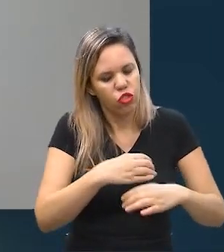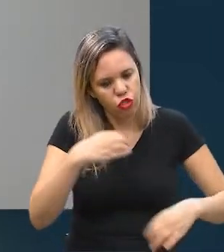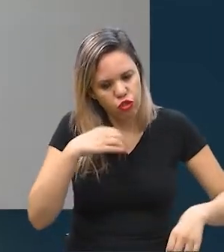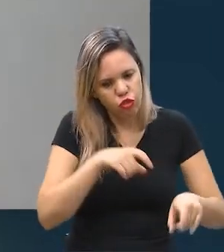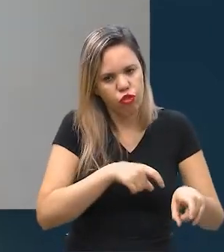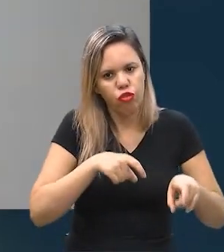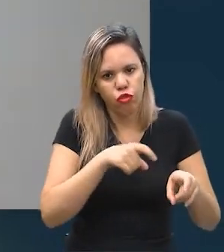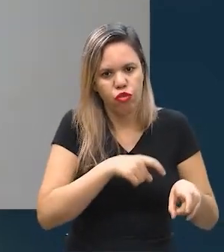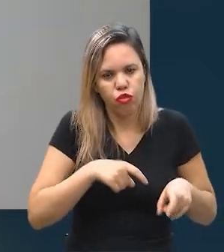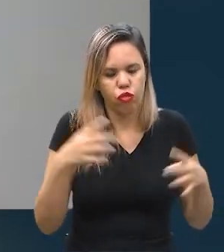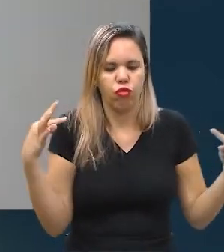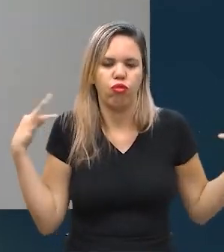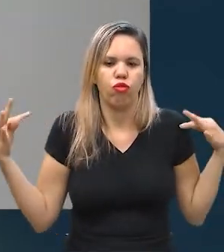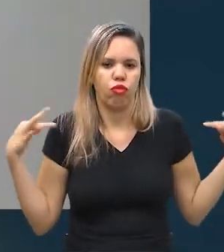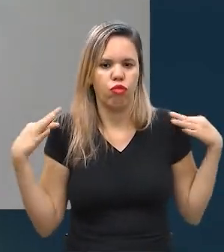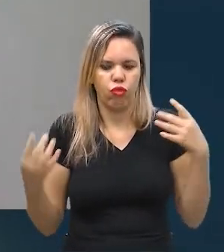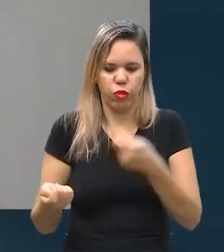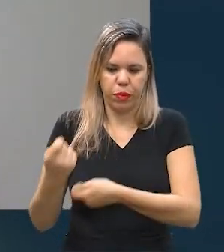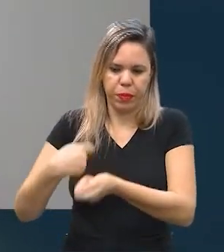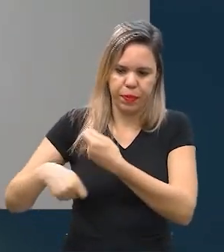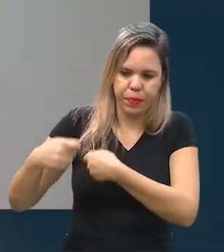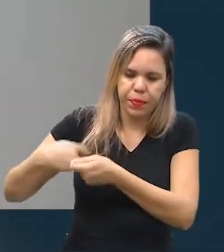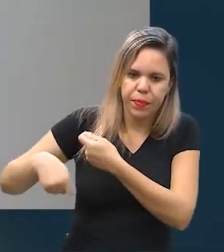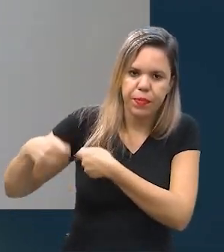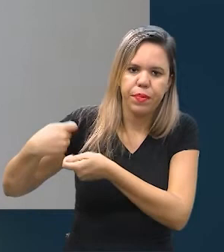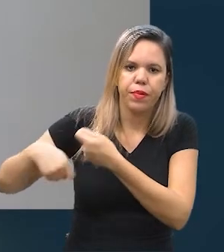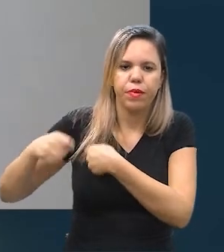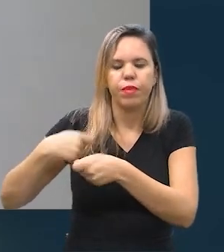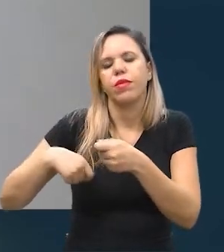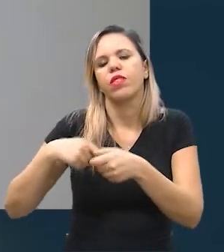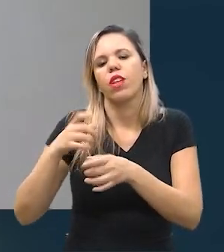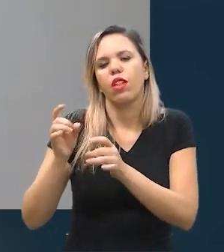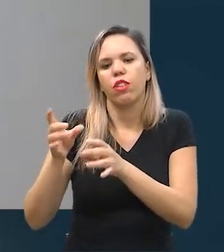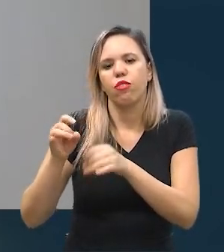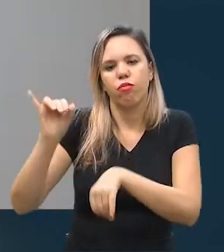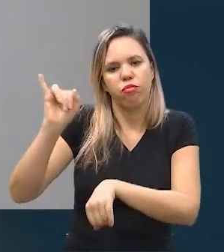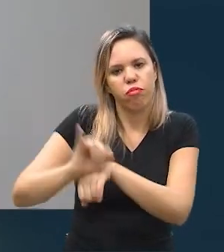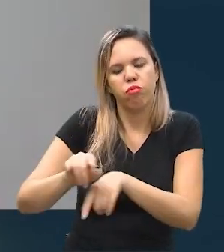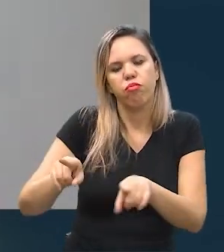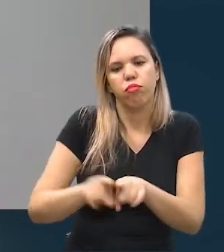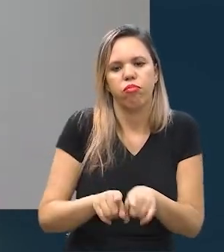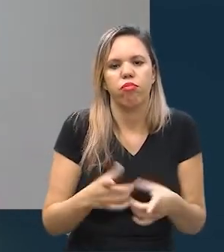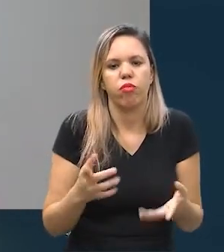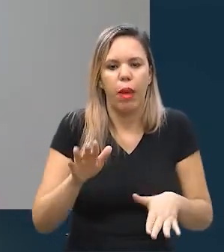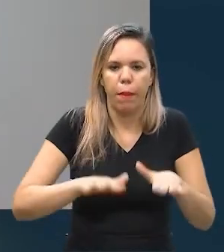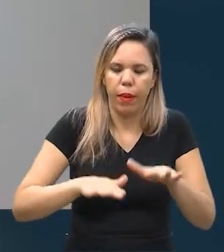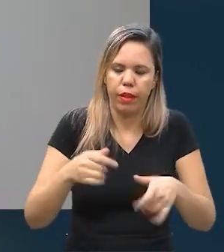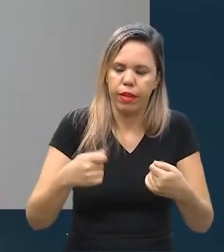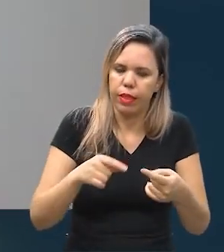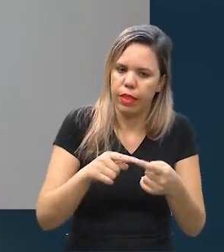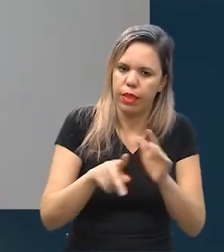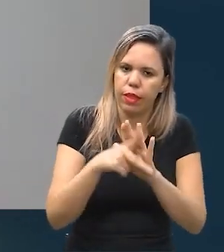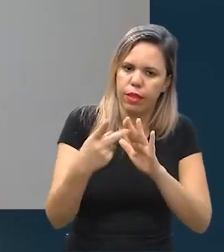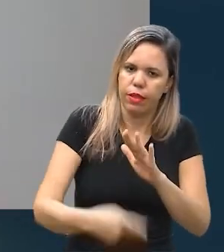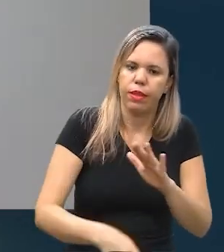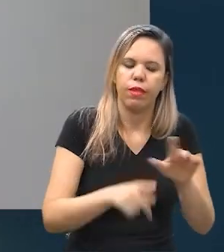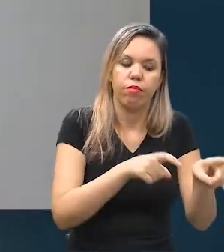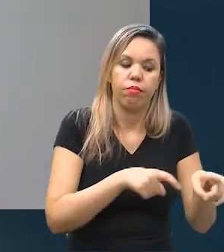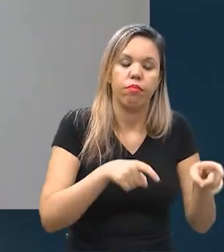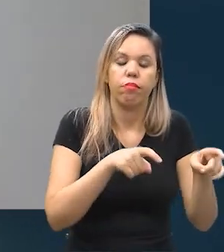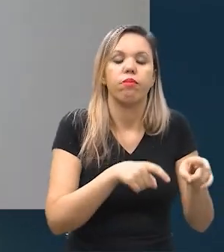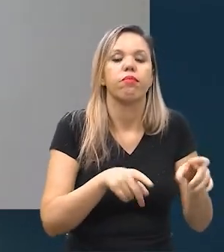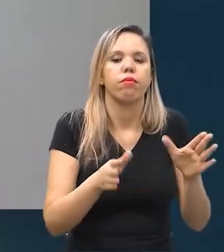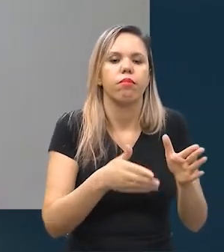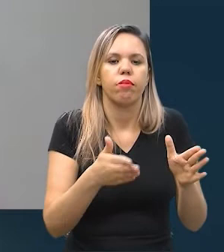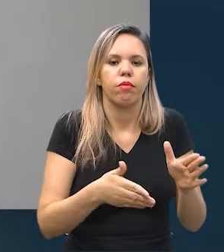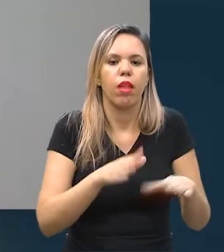agronômica, na área de turismo, de administração, de comércio exterior, enfim, dependendo da necessidade da propriedade. Então, eles